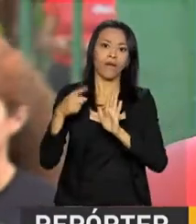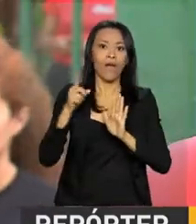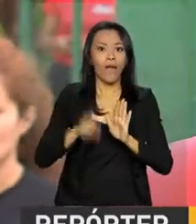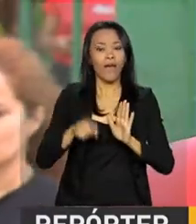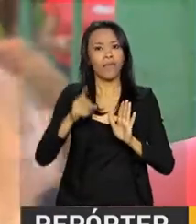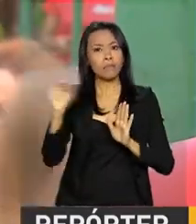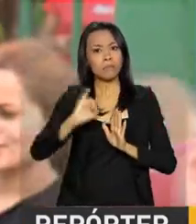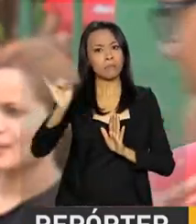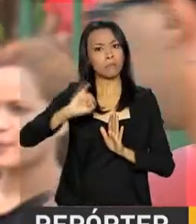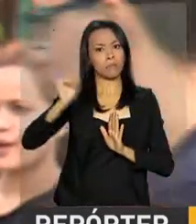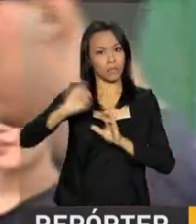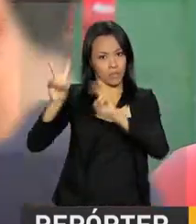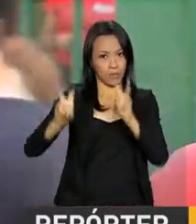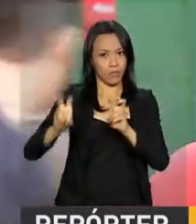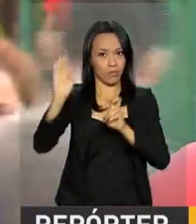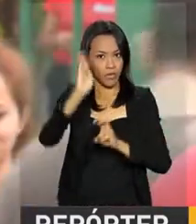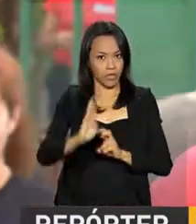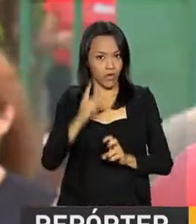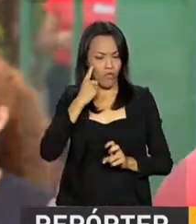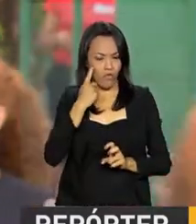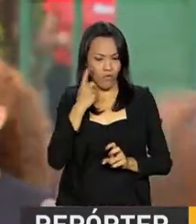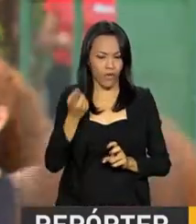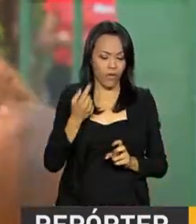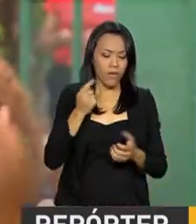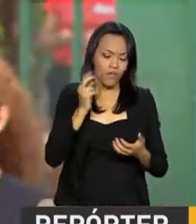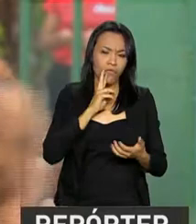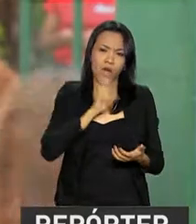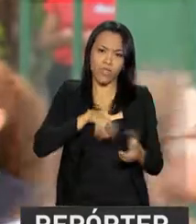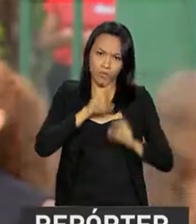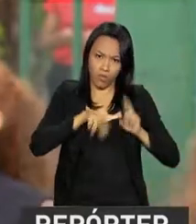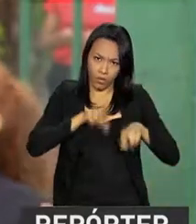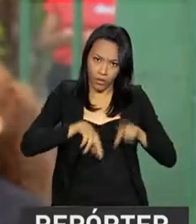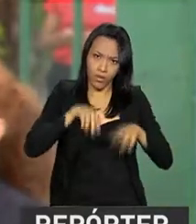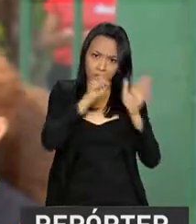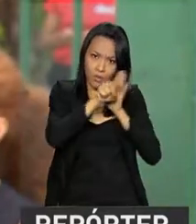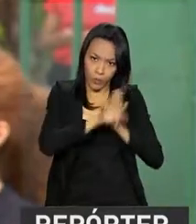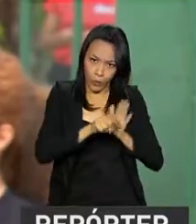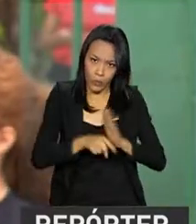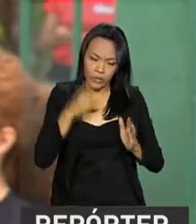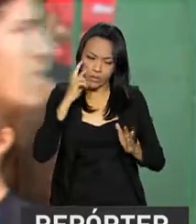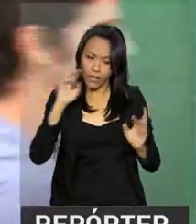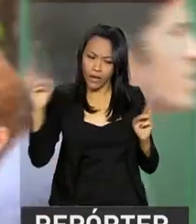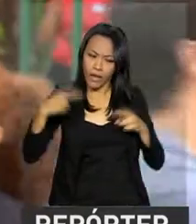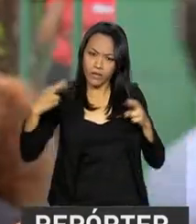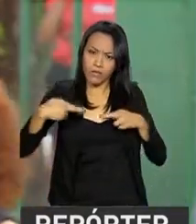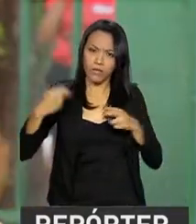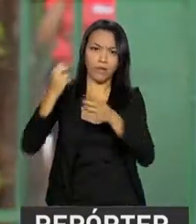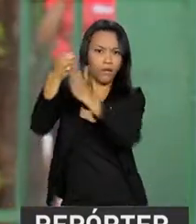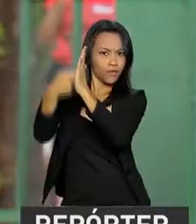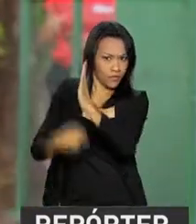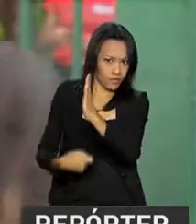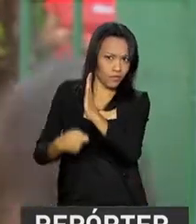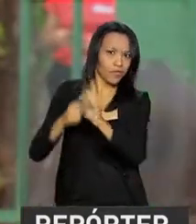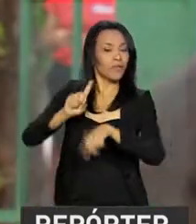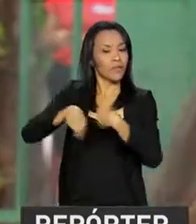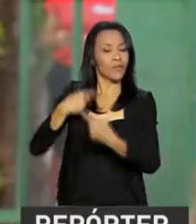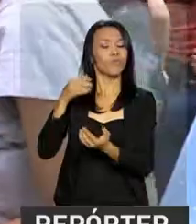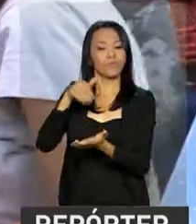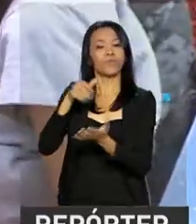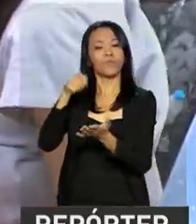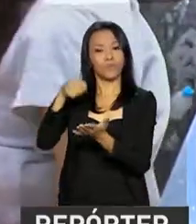do brasil então vou dar uma olhada no tema fazer a prova e se as questões que têm a ver com redação e vou depois o as